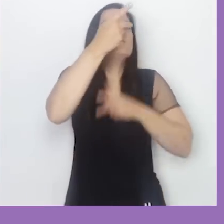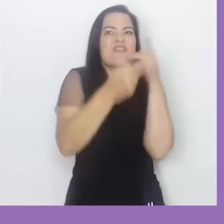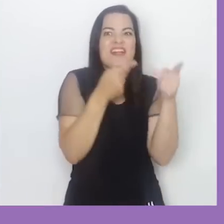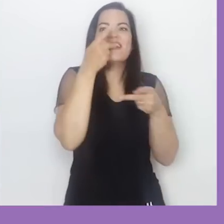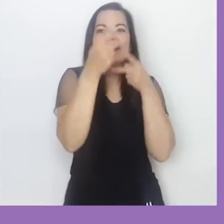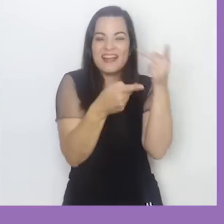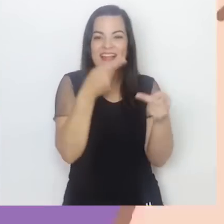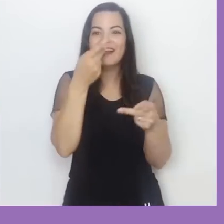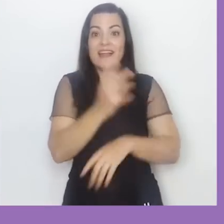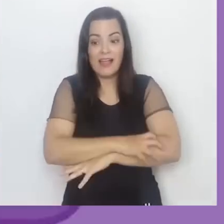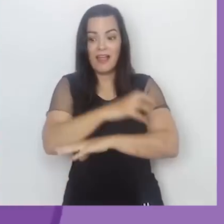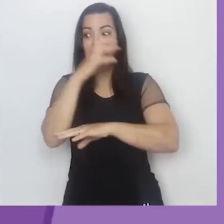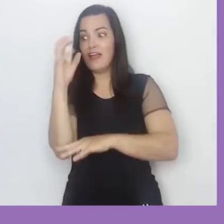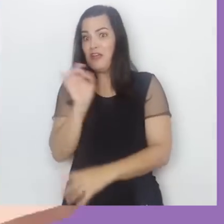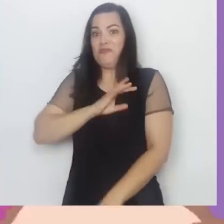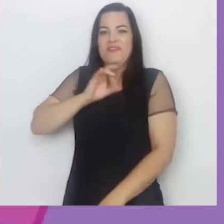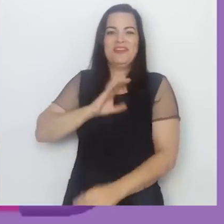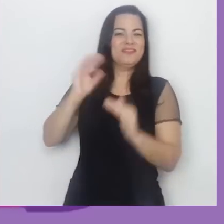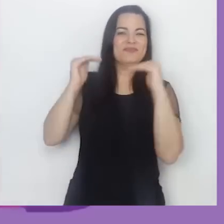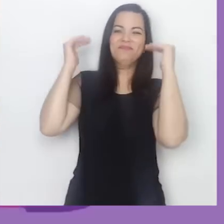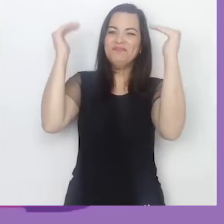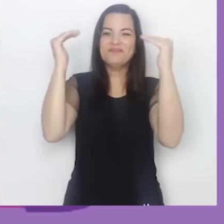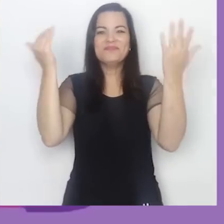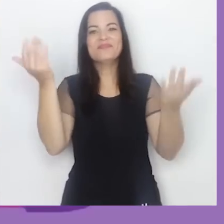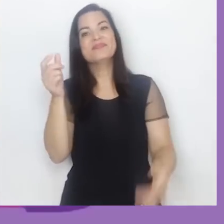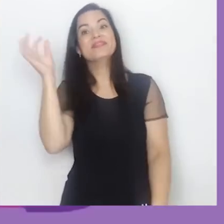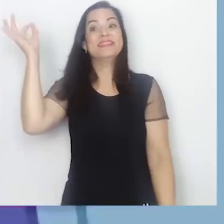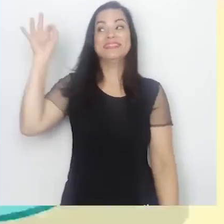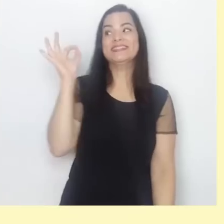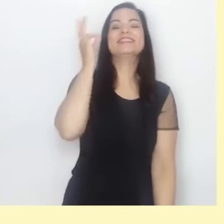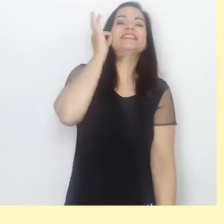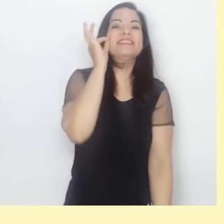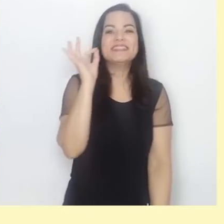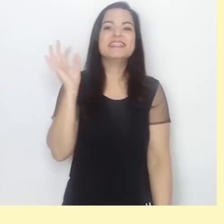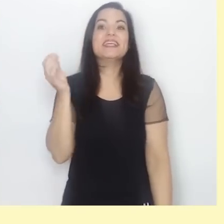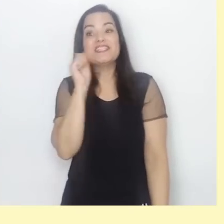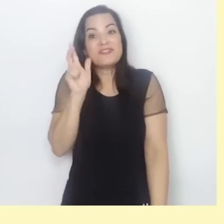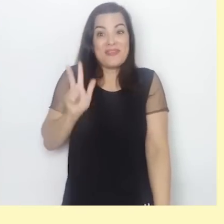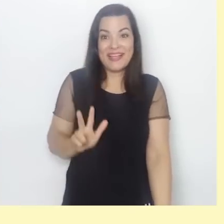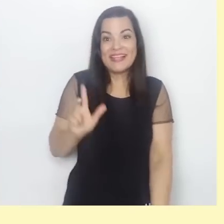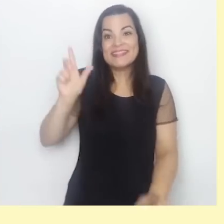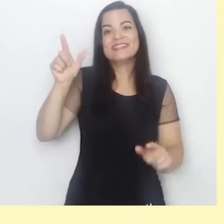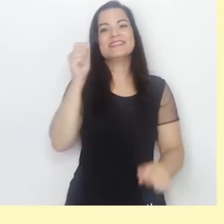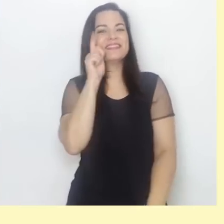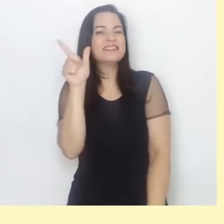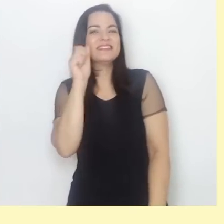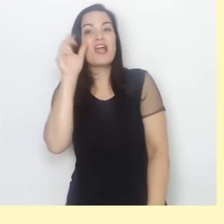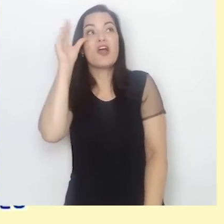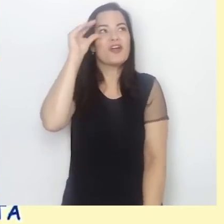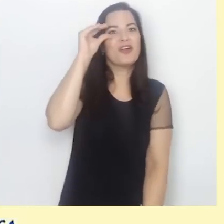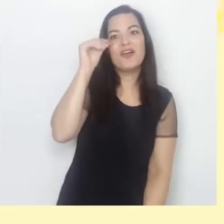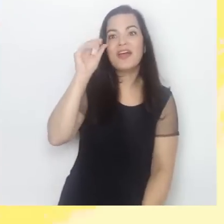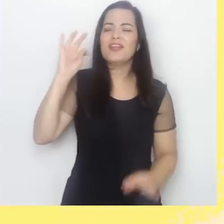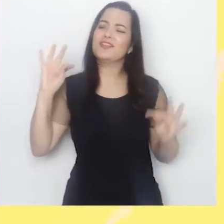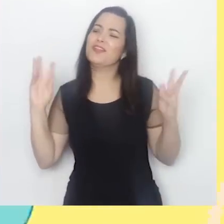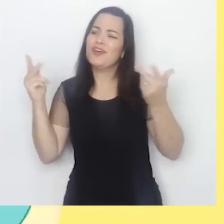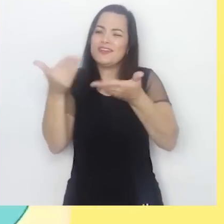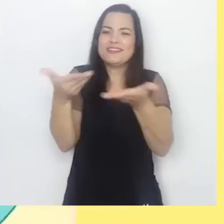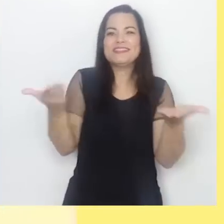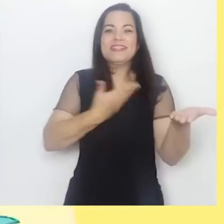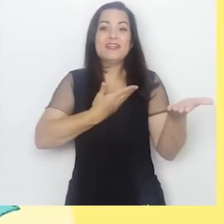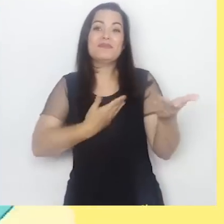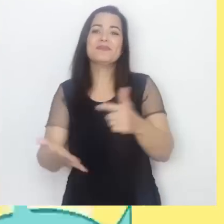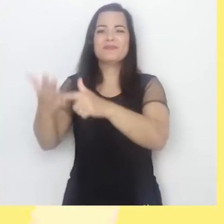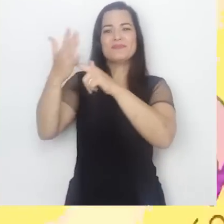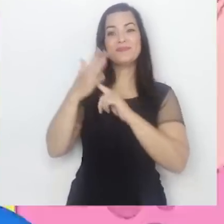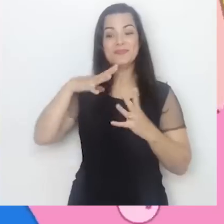é muito medroso, é tão esperto, é curioso, mas todos eles me mostram que o